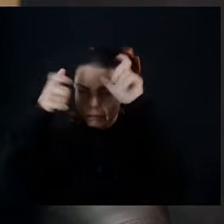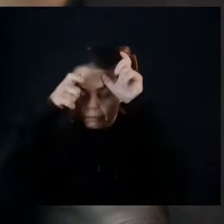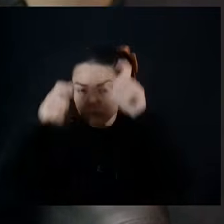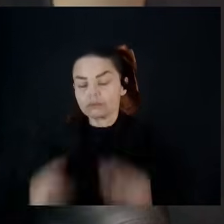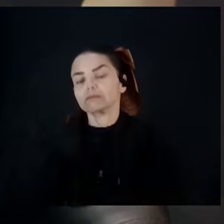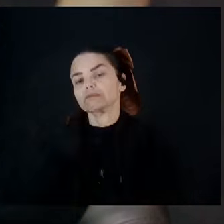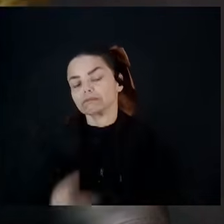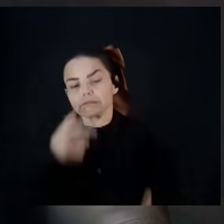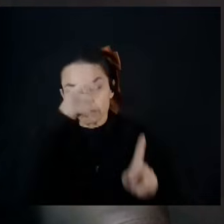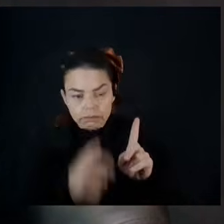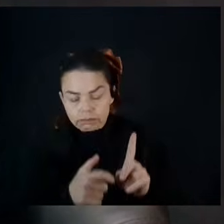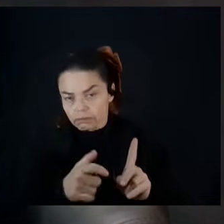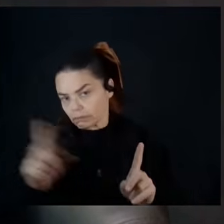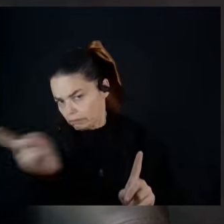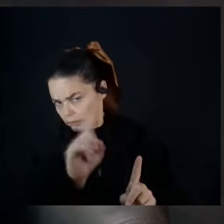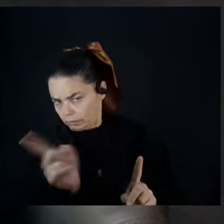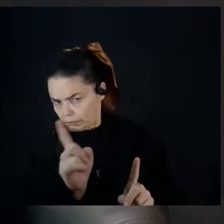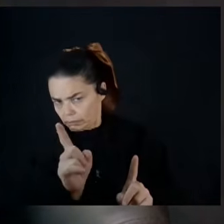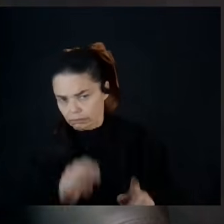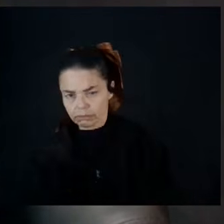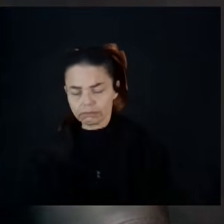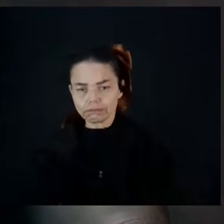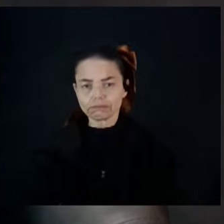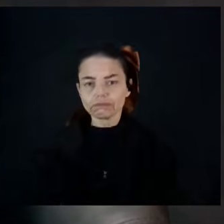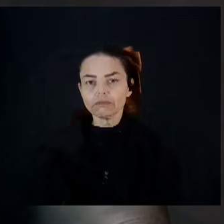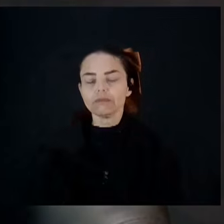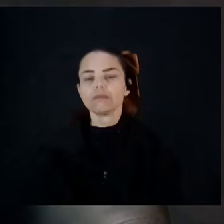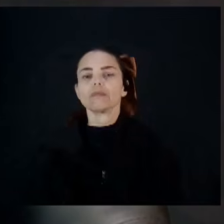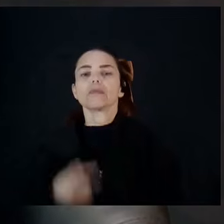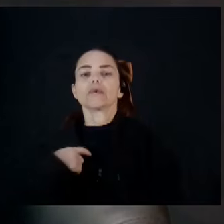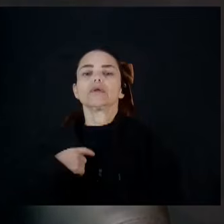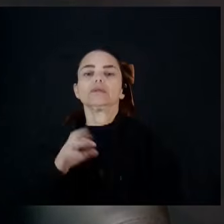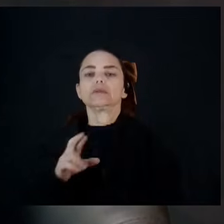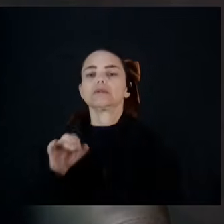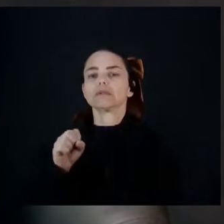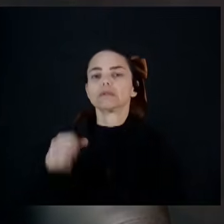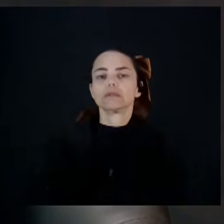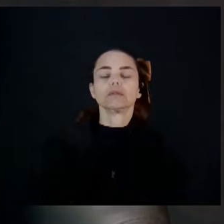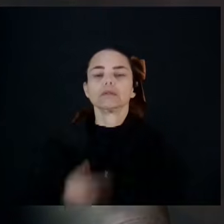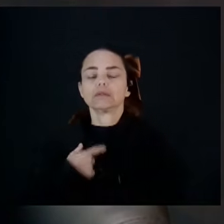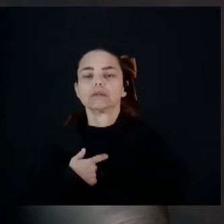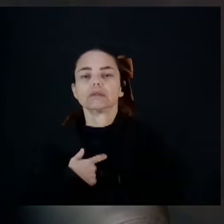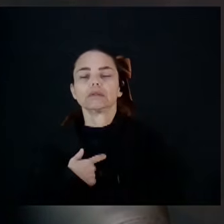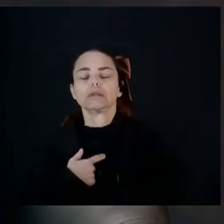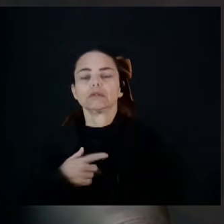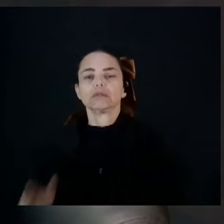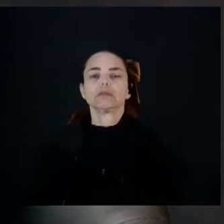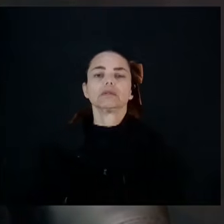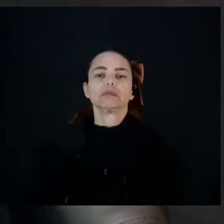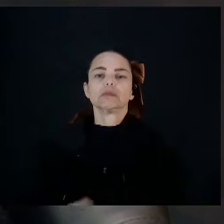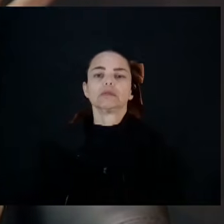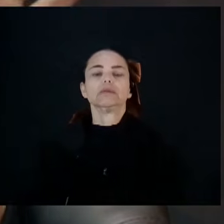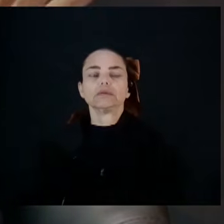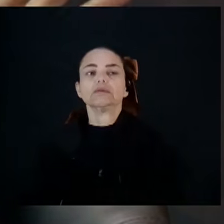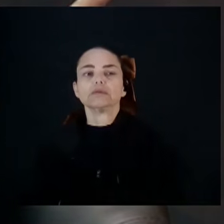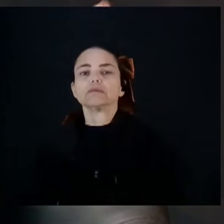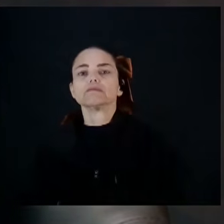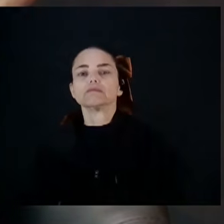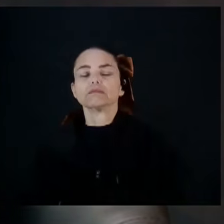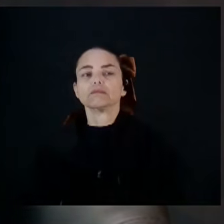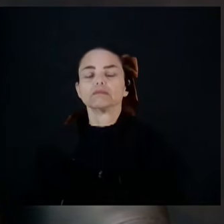narcisista. Não são, como a Cris disse bem, o autor cunhou, né, esse termo, emprestou esse termo, né? Então são